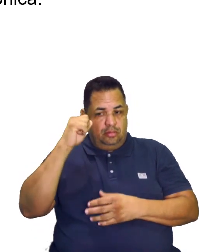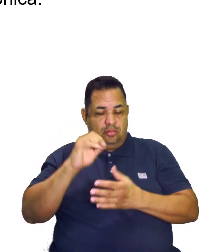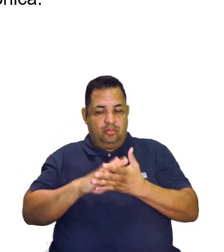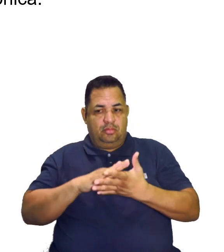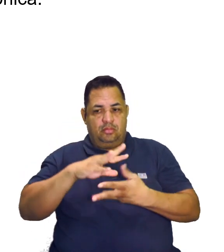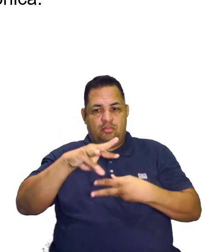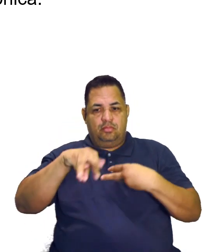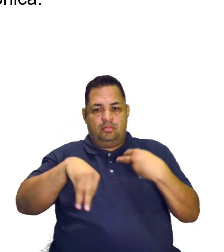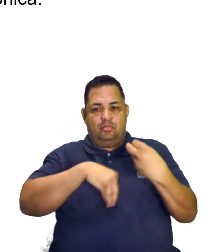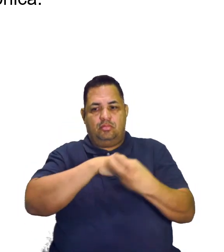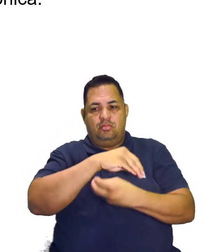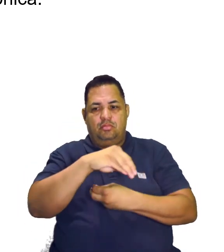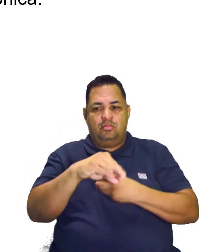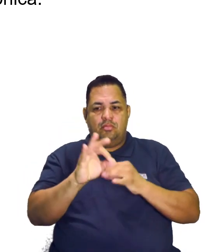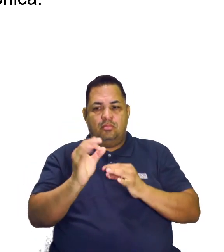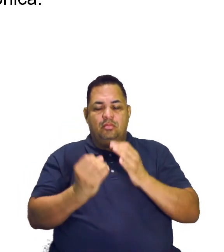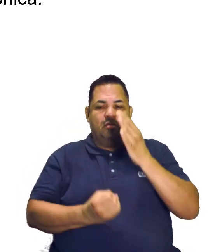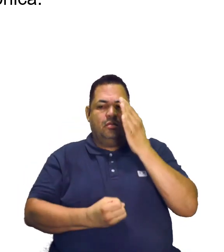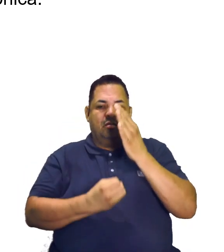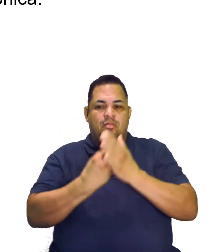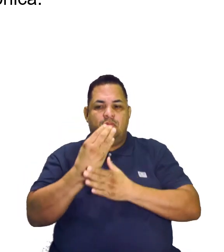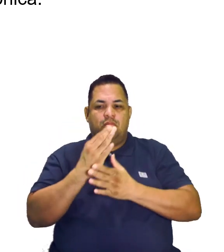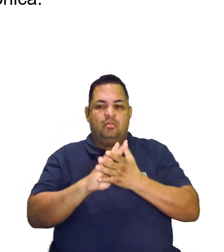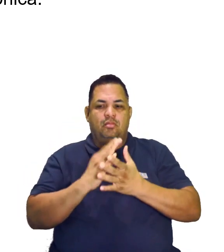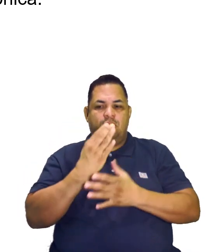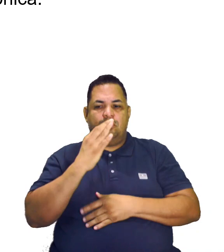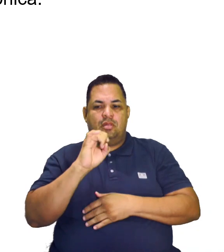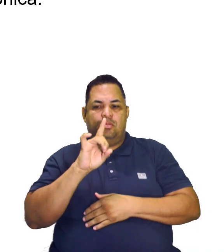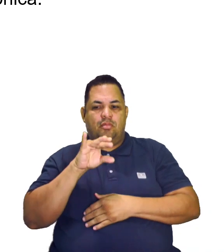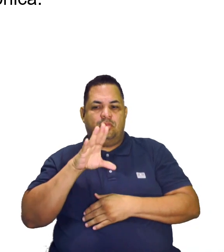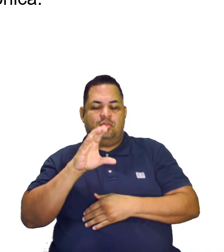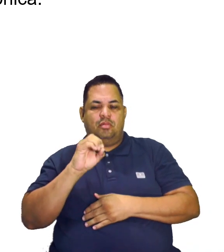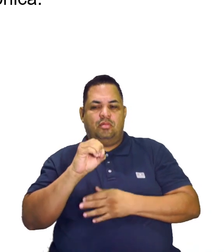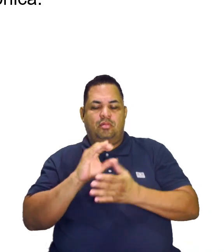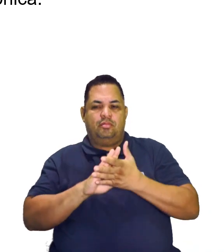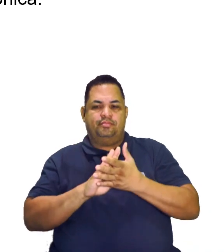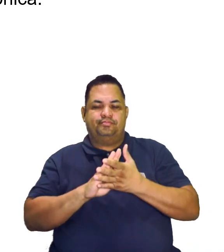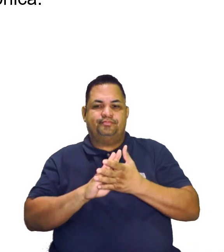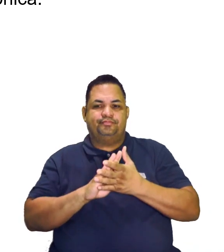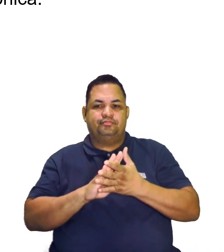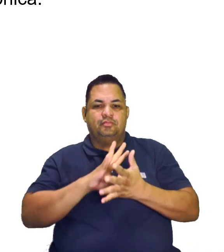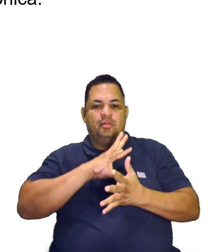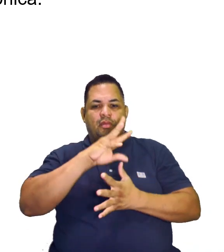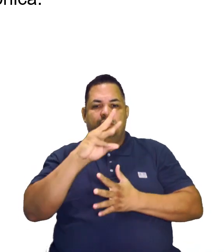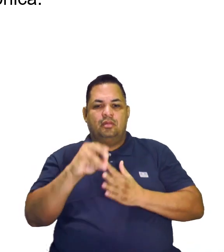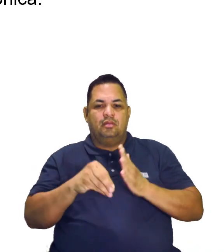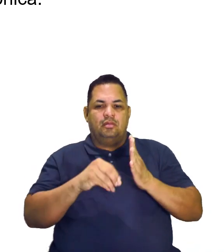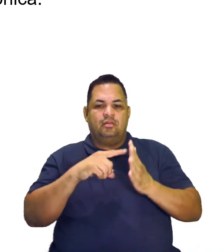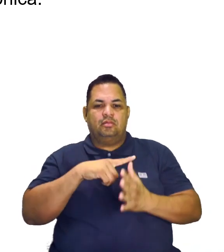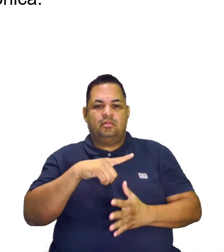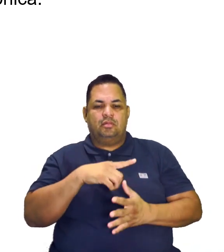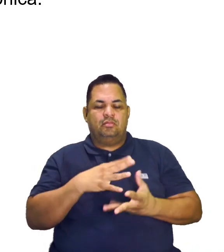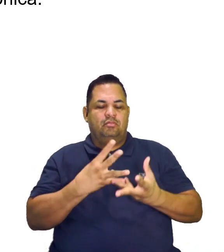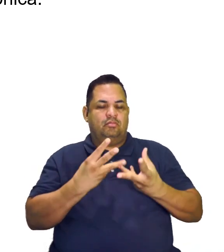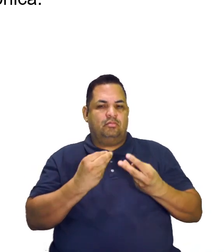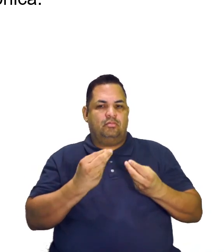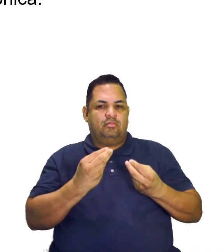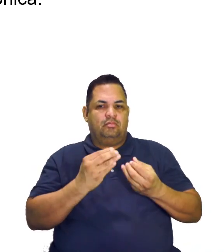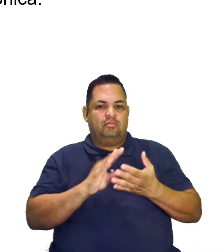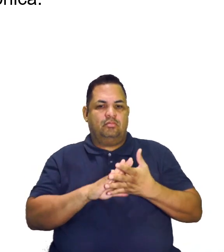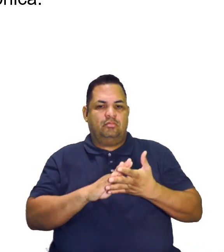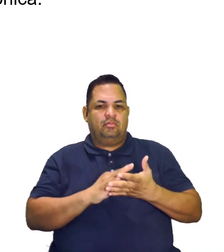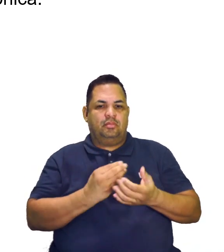com isso forma, então, o caboclo. Então, a Amazônia ela é riquíssima, não só na